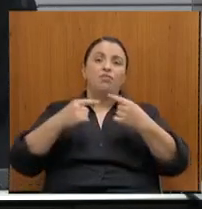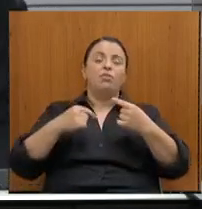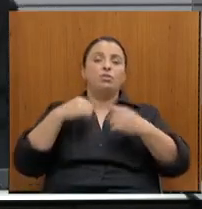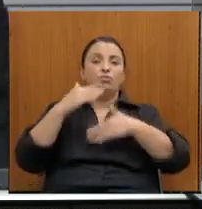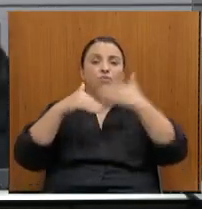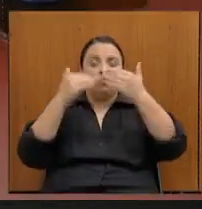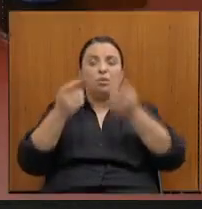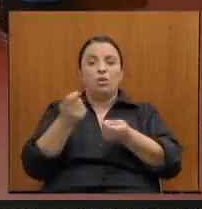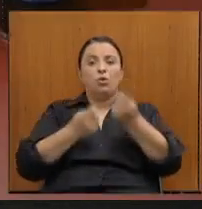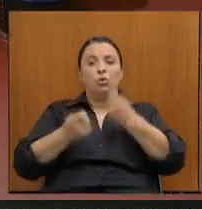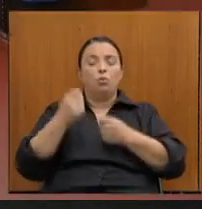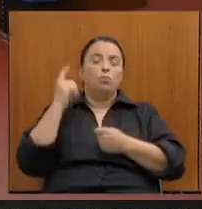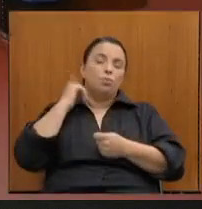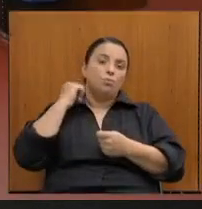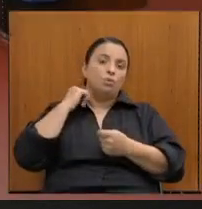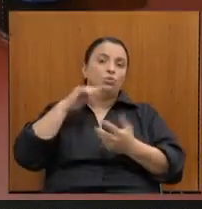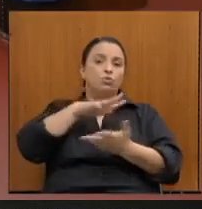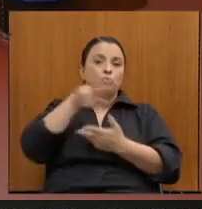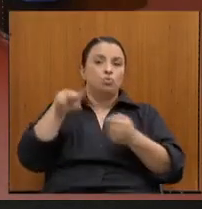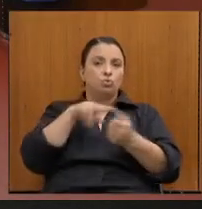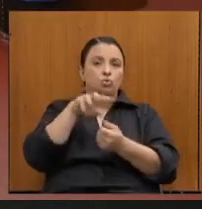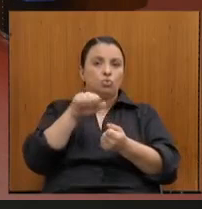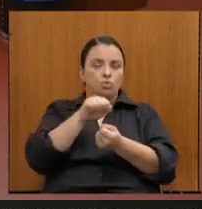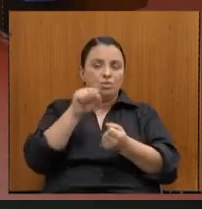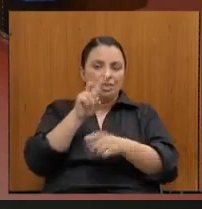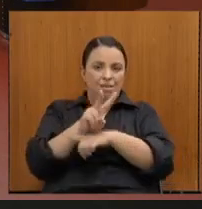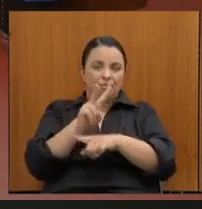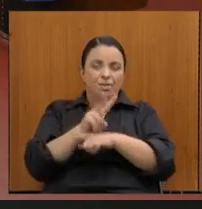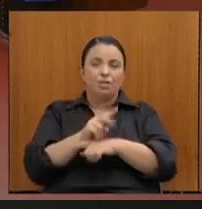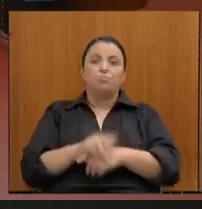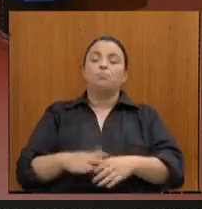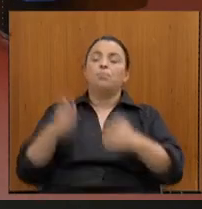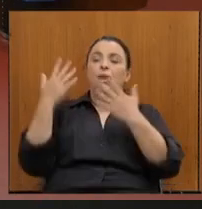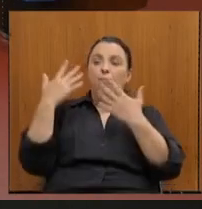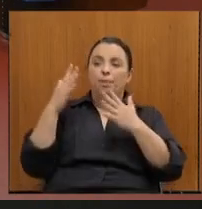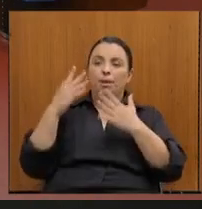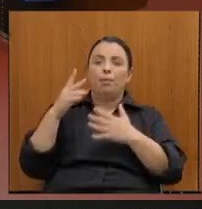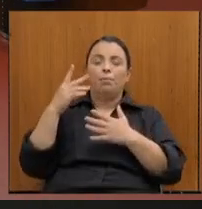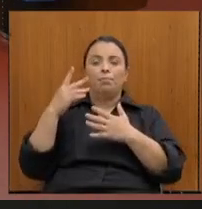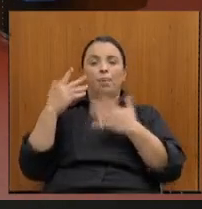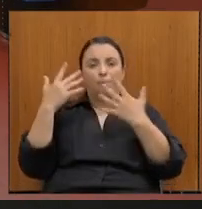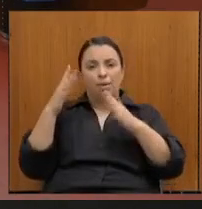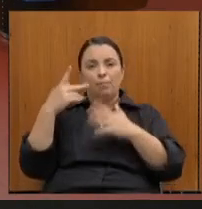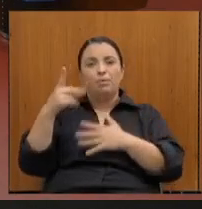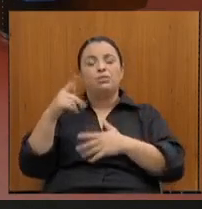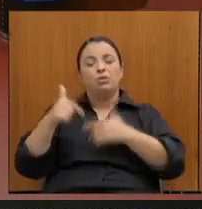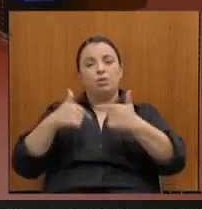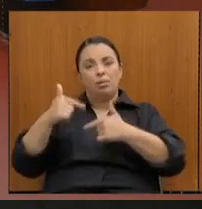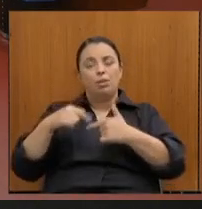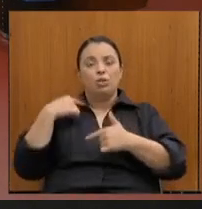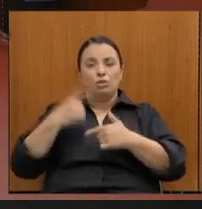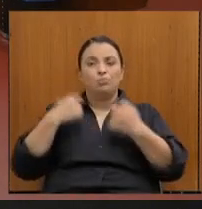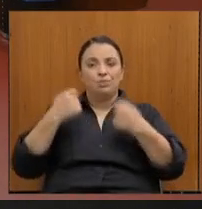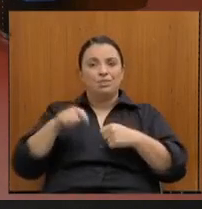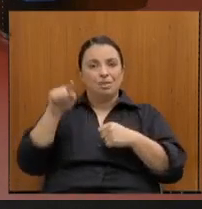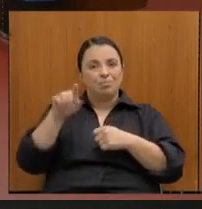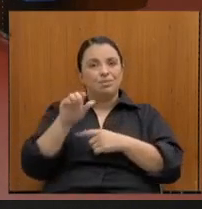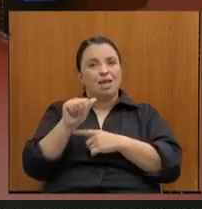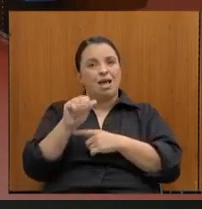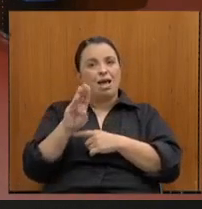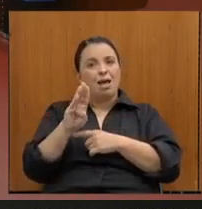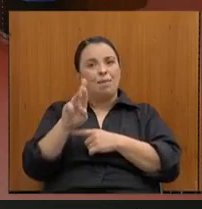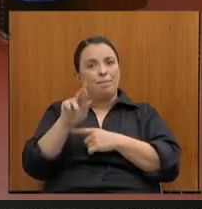obrigado obrigado Parabéns pelo seu belo trabalho vão precisar muito de você dar aqui né mais uma vez